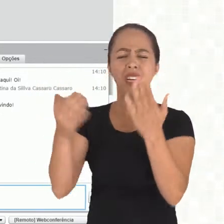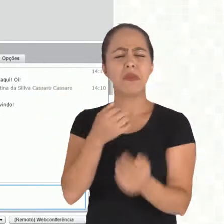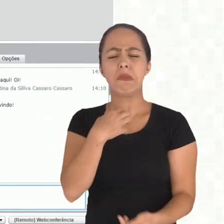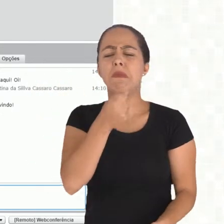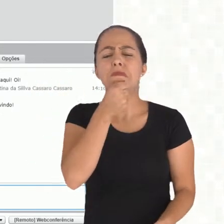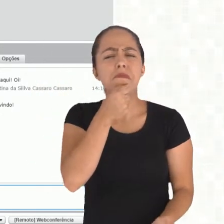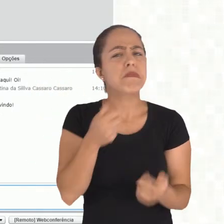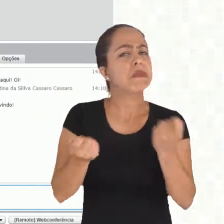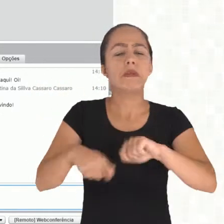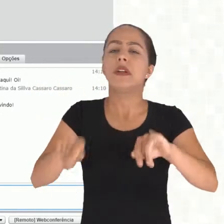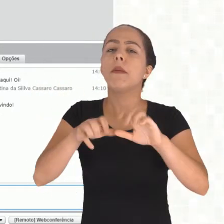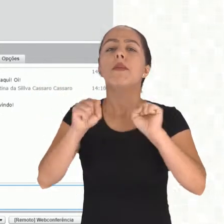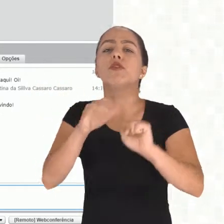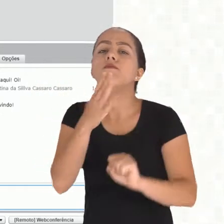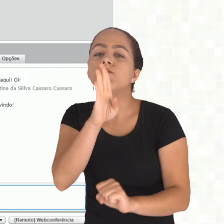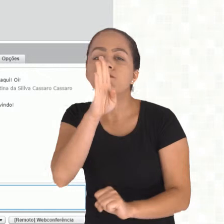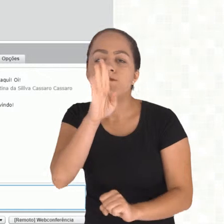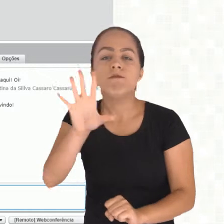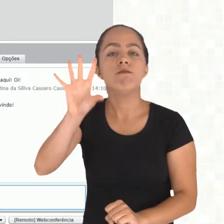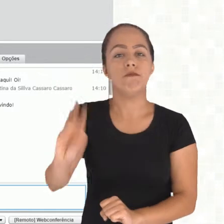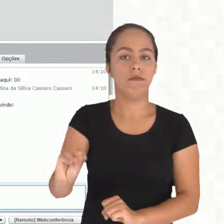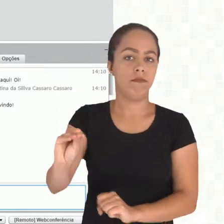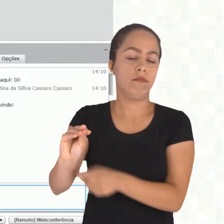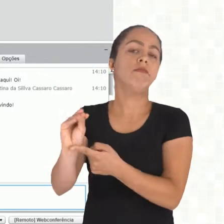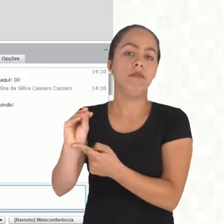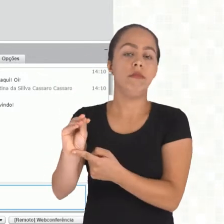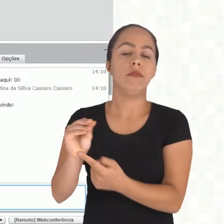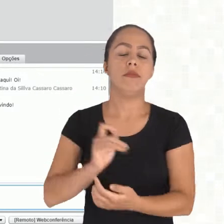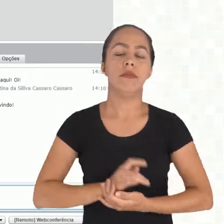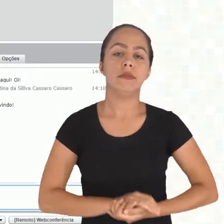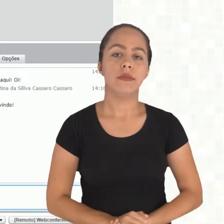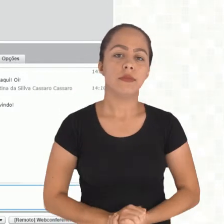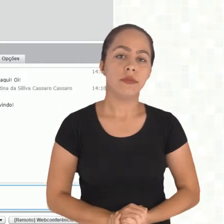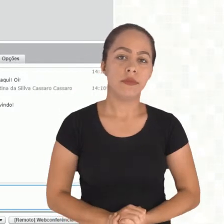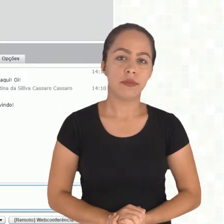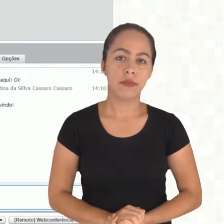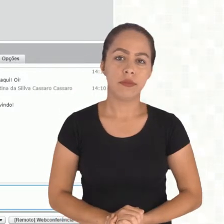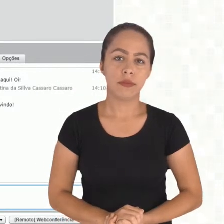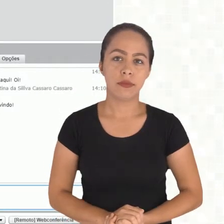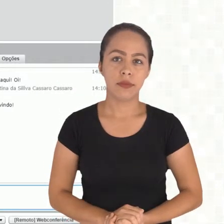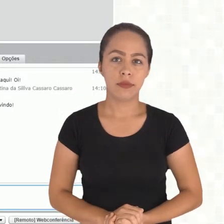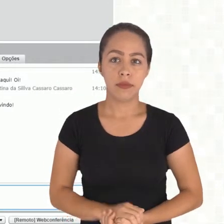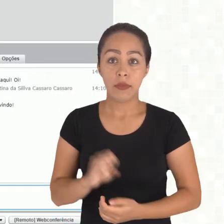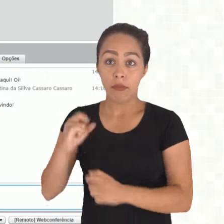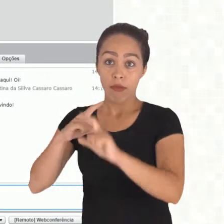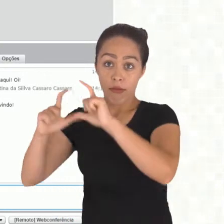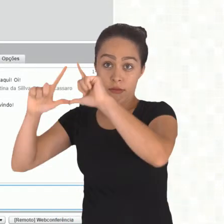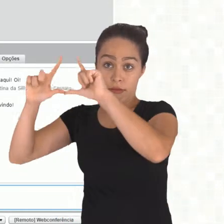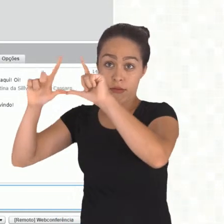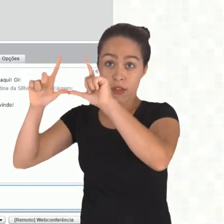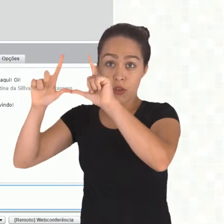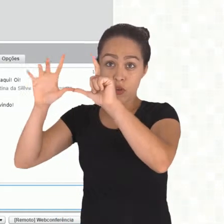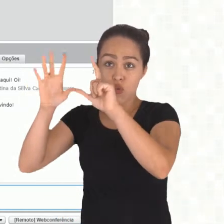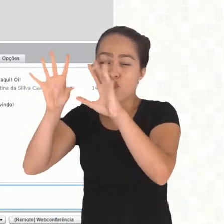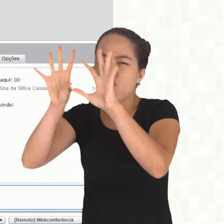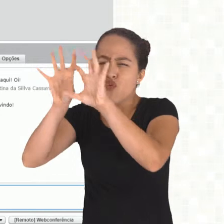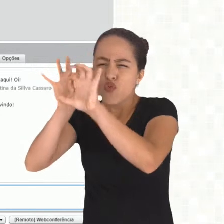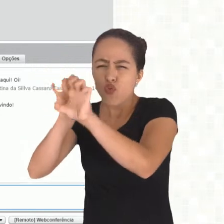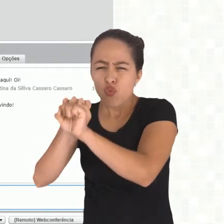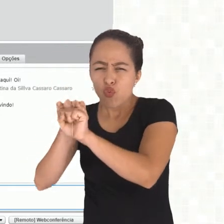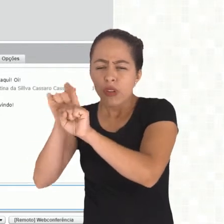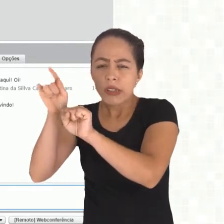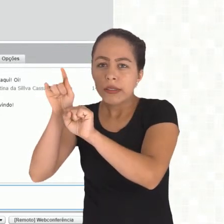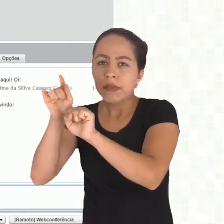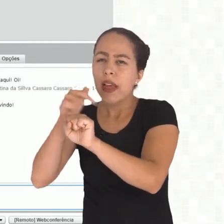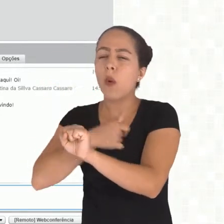quando eles clicam lá no ícone de microfone de cada participante o microfone fecha e aí quando saísse